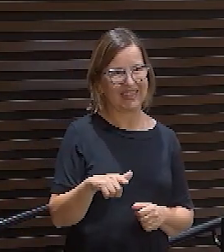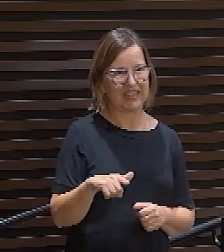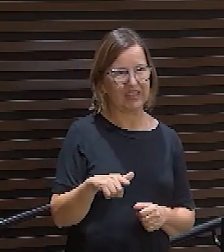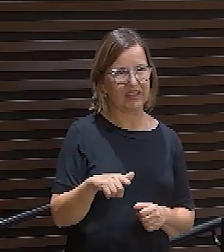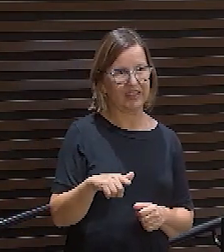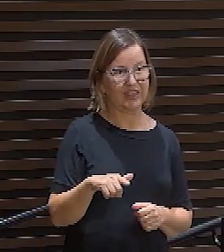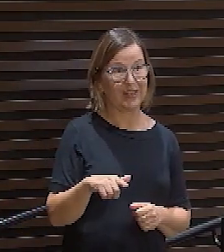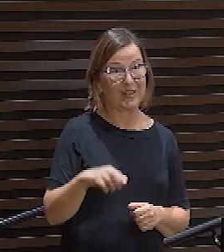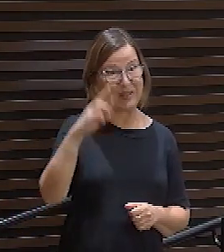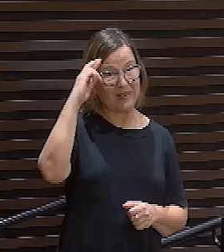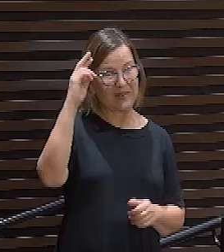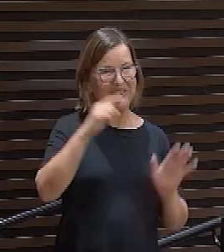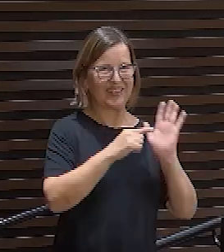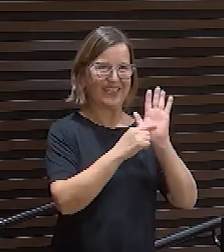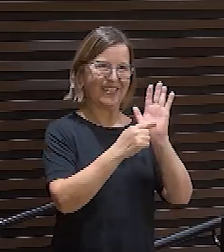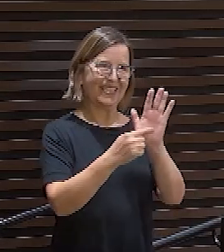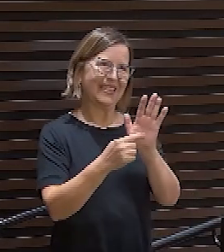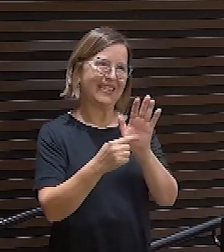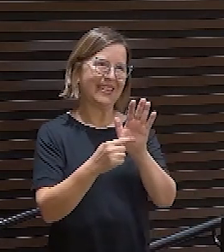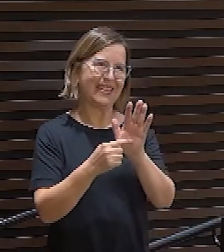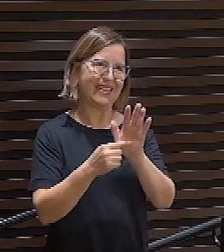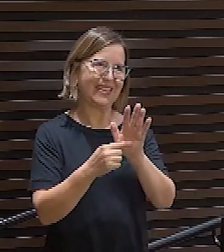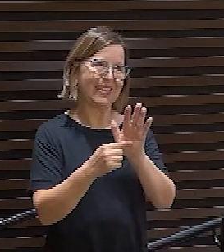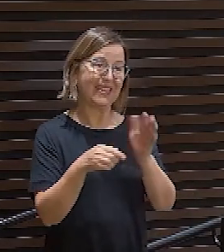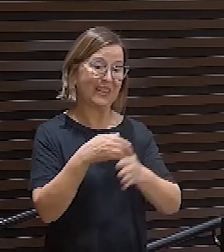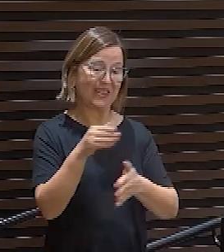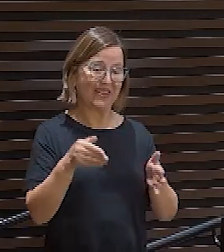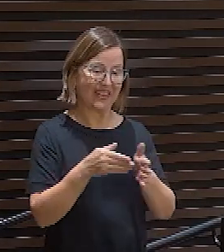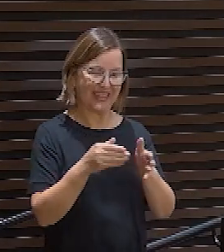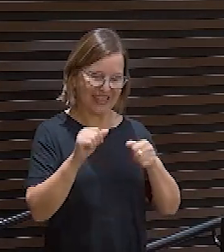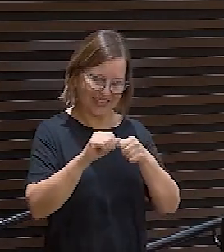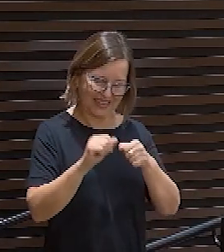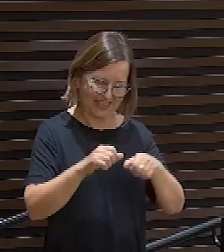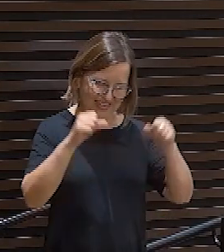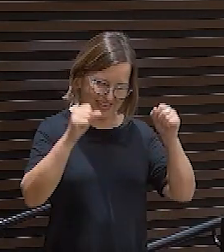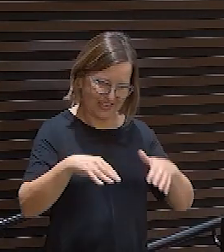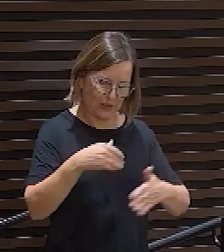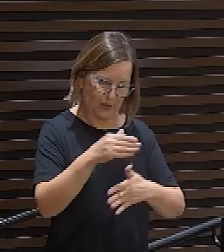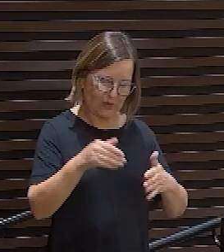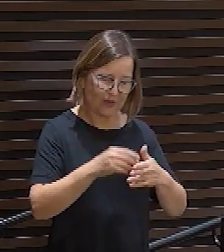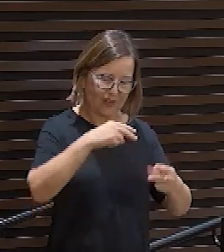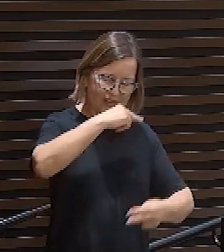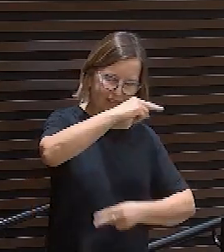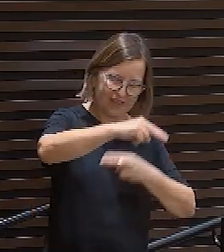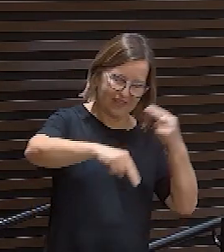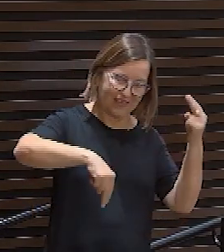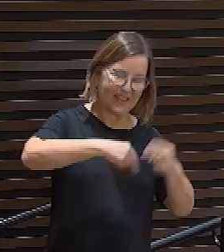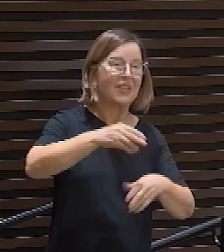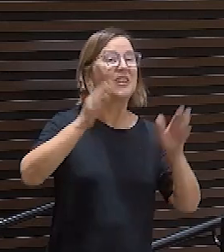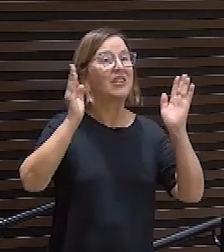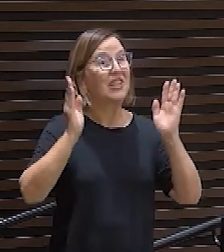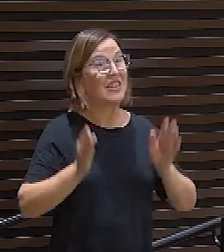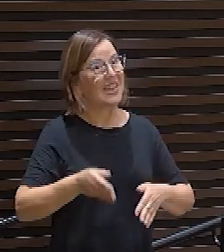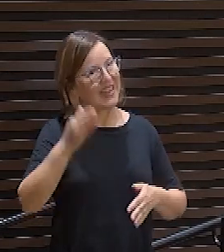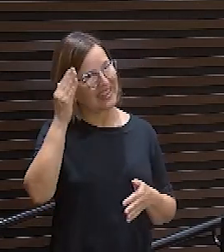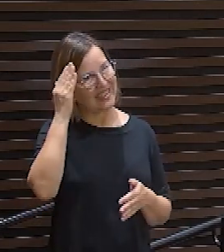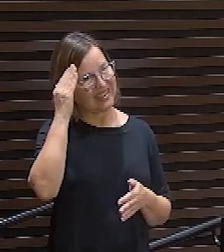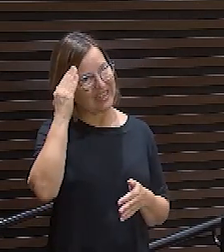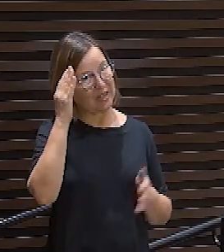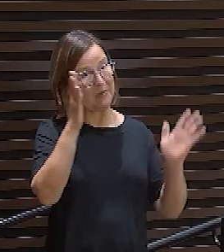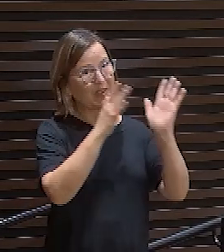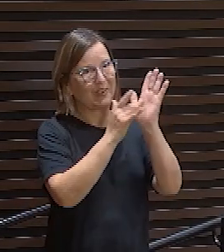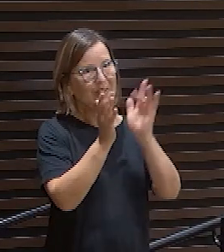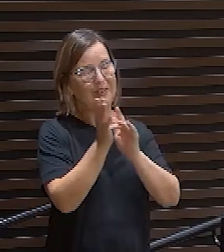se manifestar, toda a criação, todo o universo que já sabe que ele venceu, ninguém